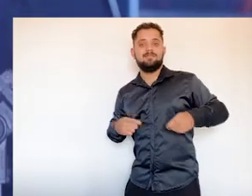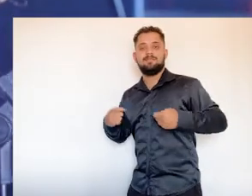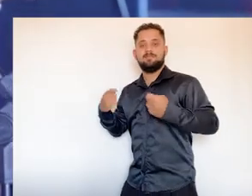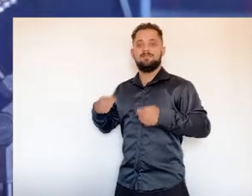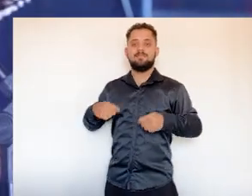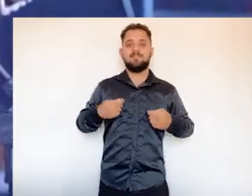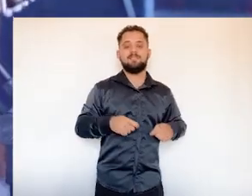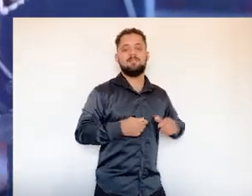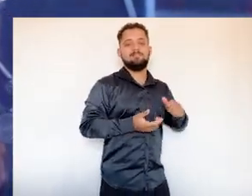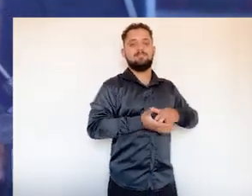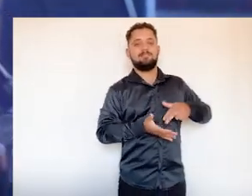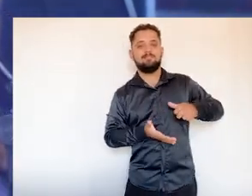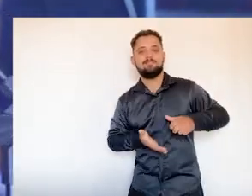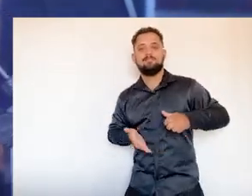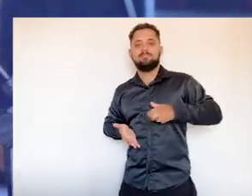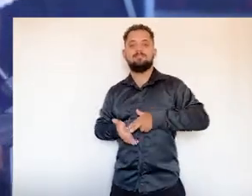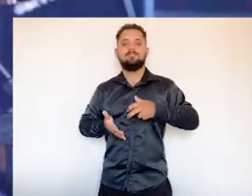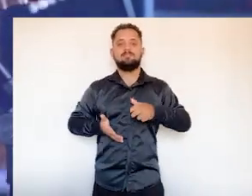poleiro. Olho o